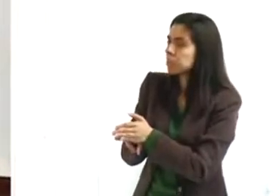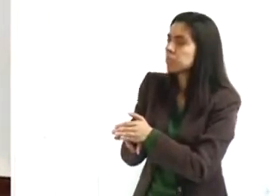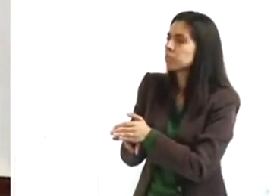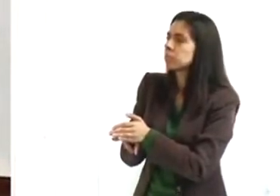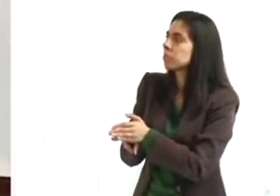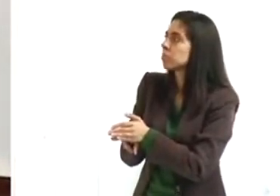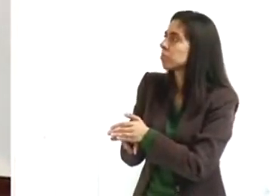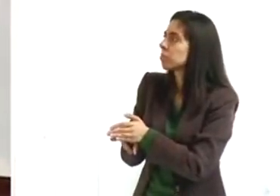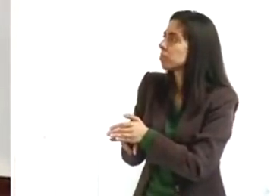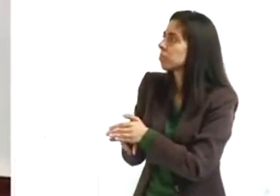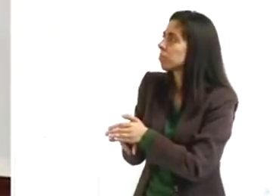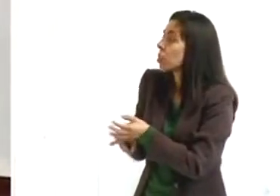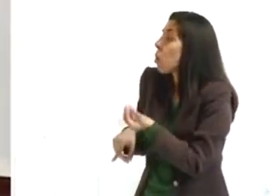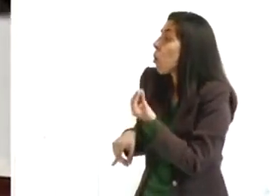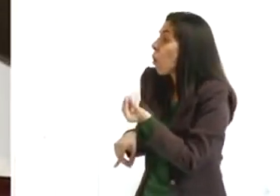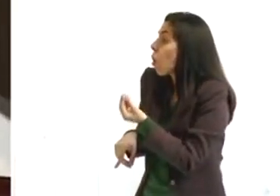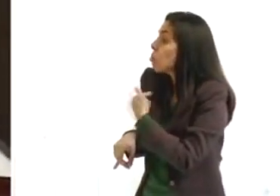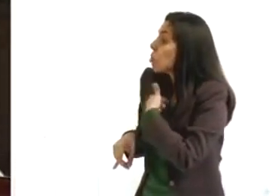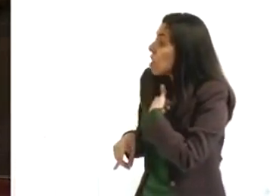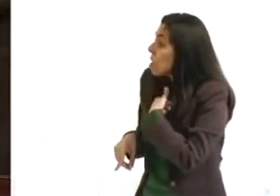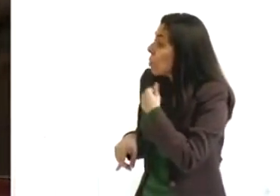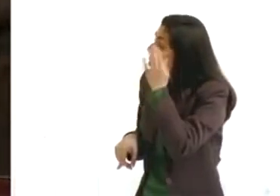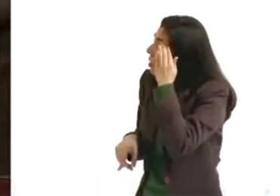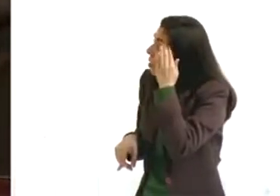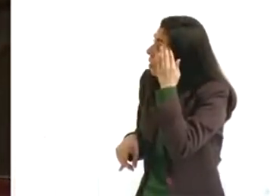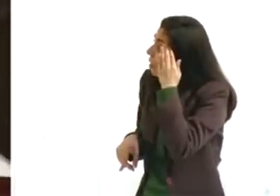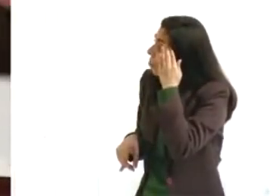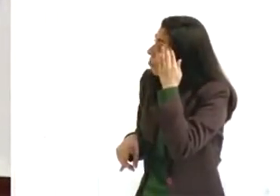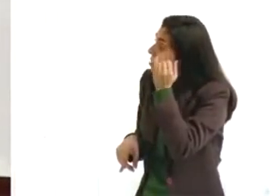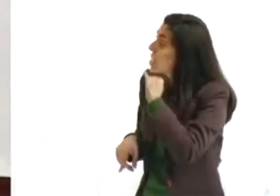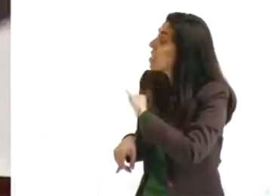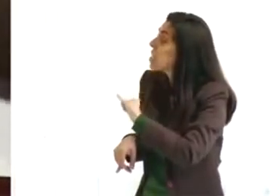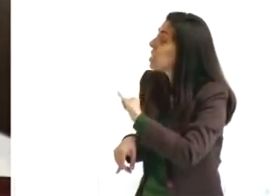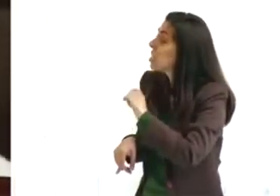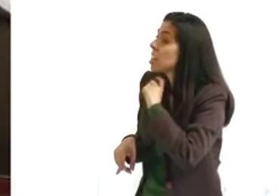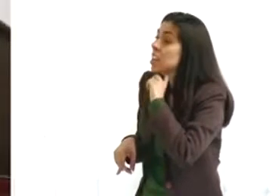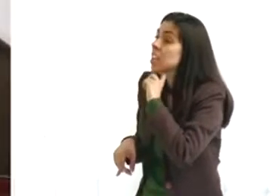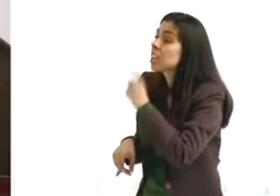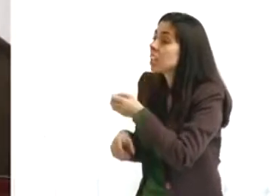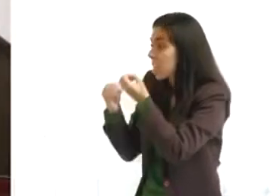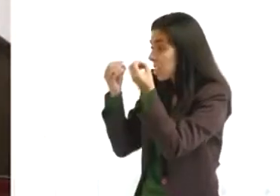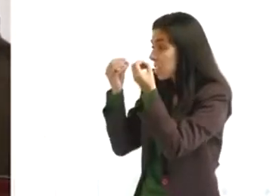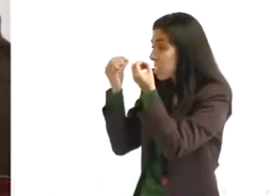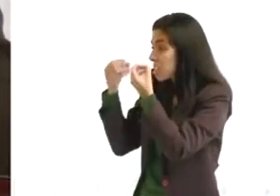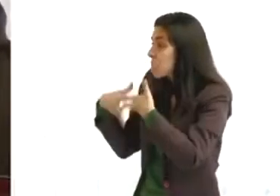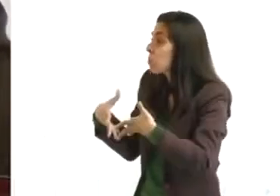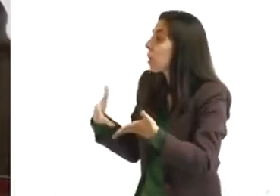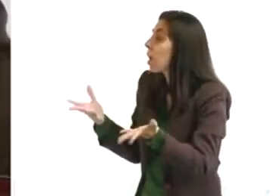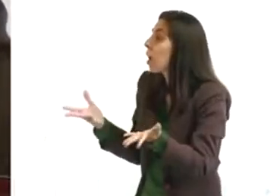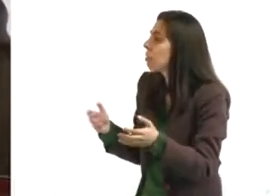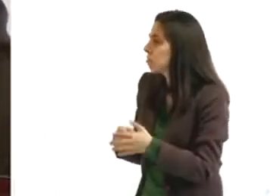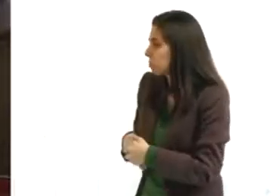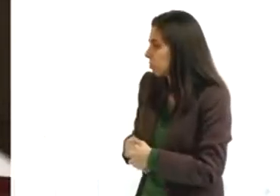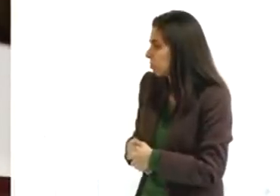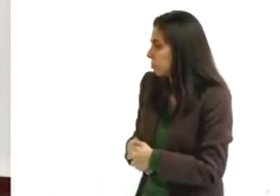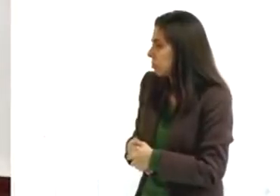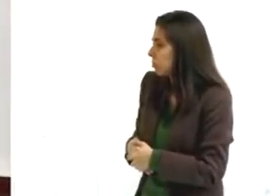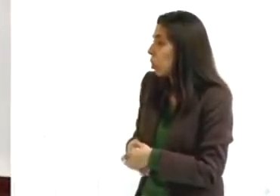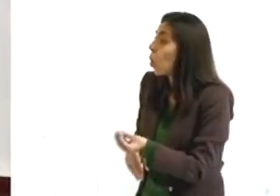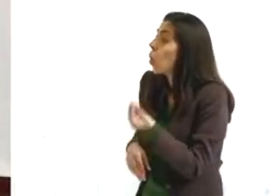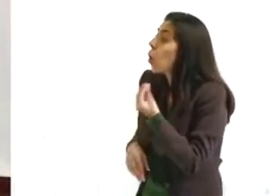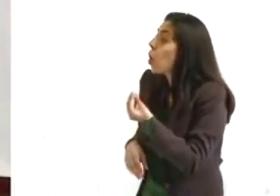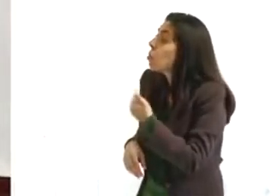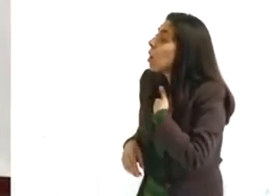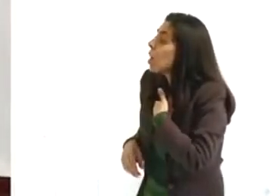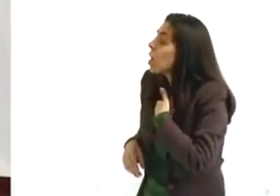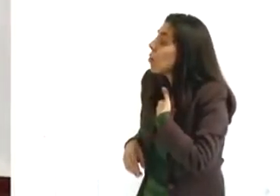Como é que eu vou entender se ninguém me explicar? Na verdade, uma afirmação, né? Exclamativa. Como é